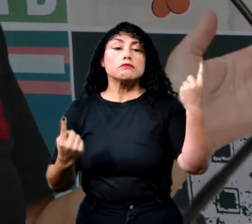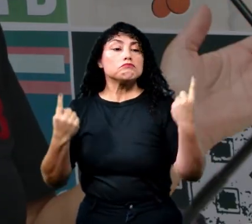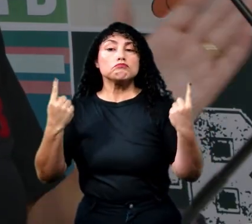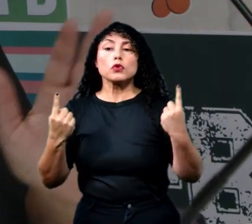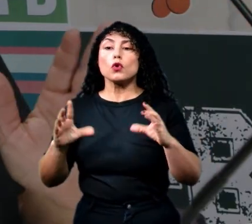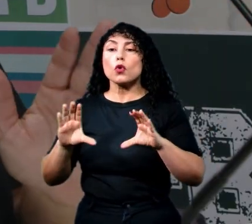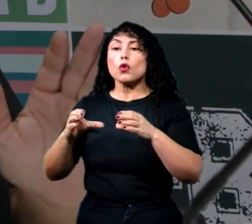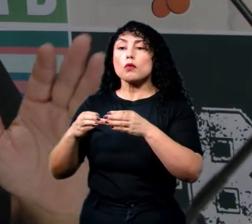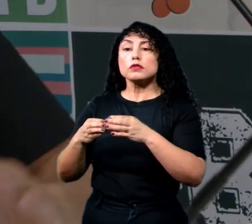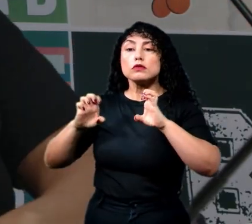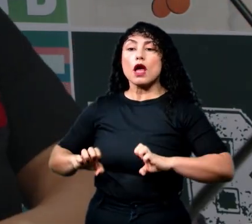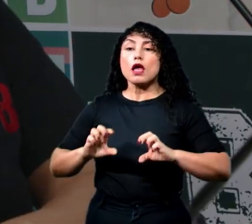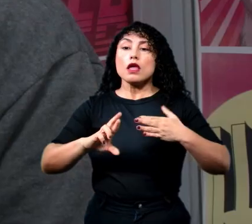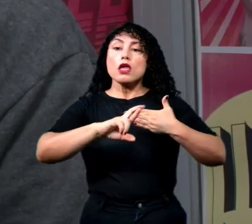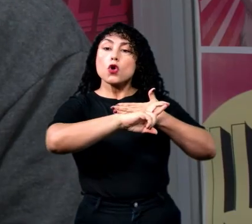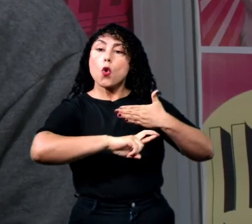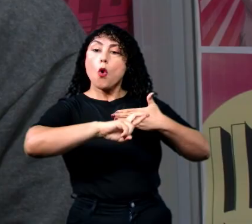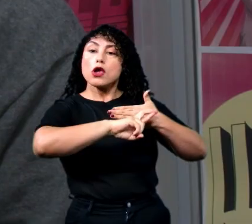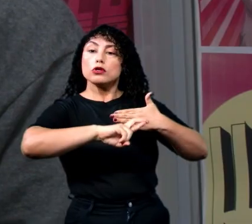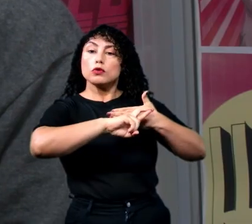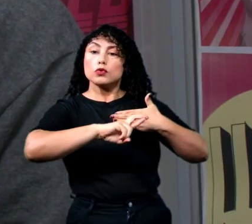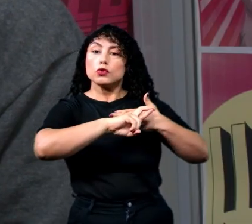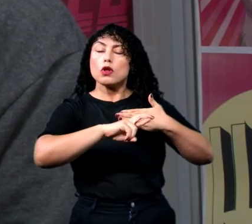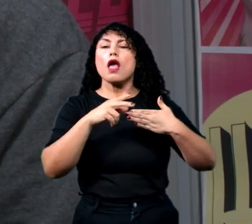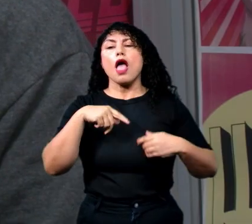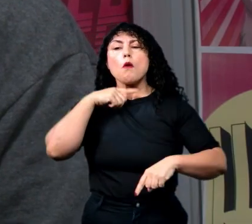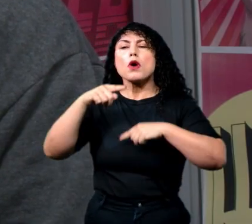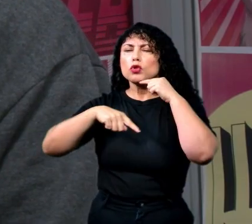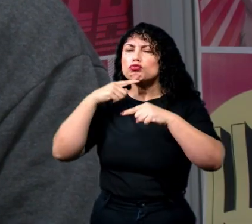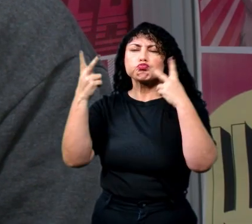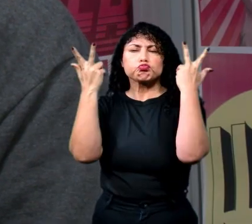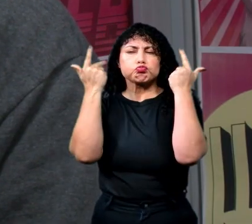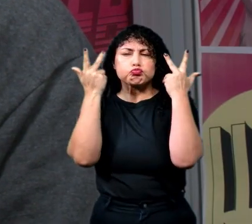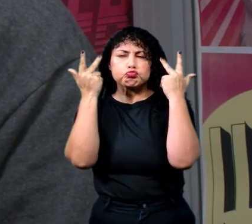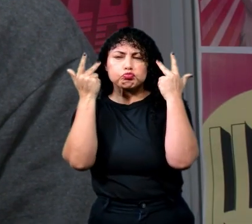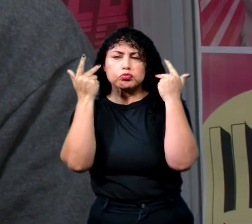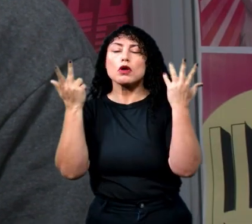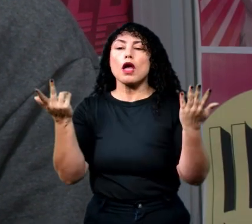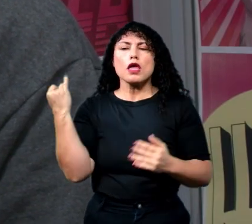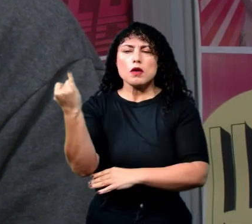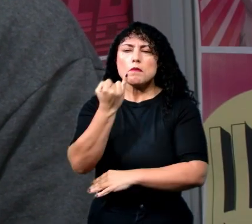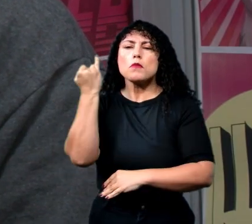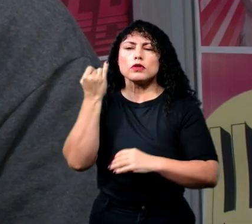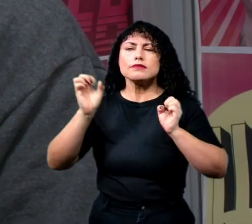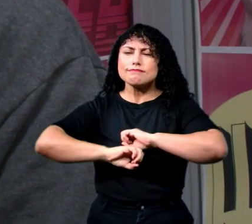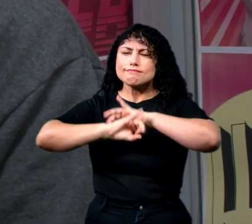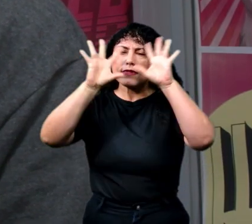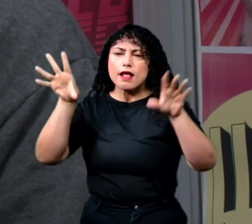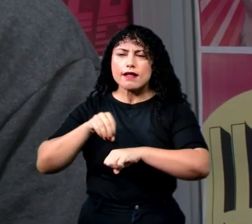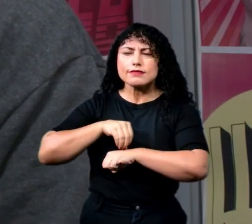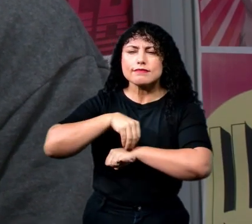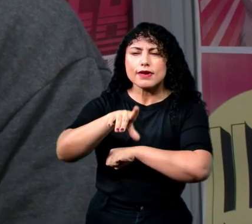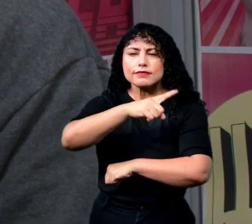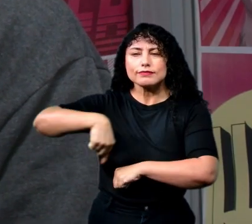de ética e corregedoria? Então, é uma dúvida bem comum, né? E importante talvez até de trazer aqui,